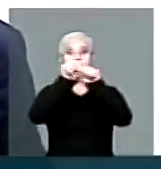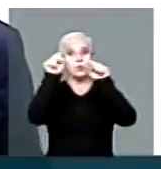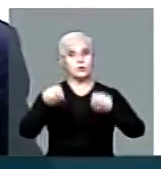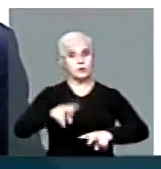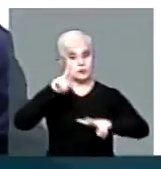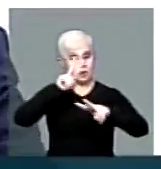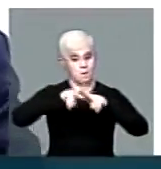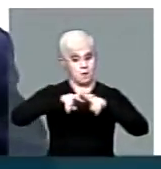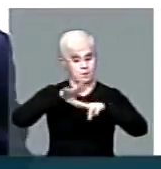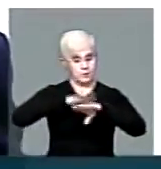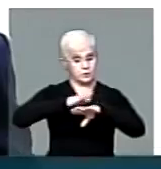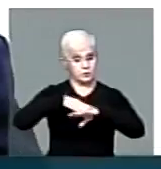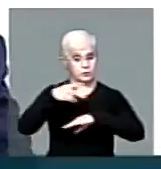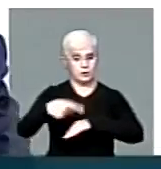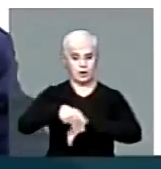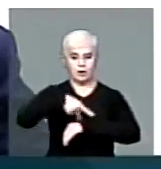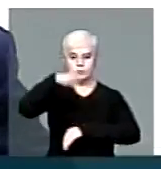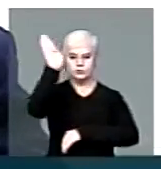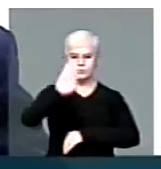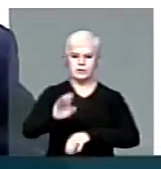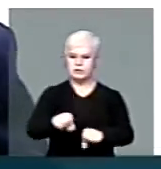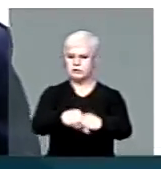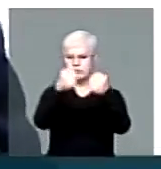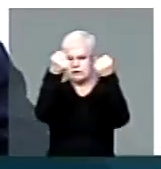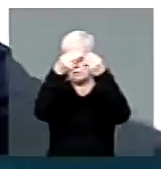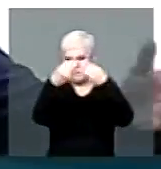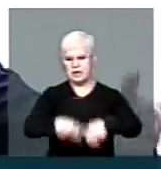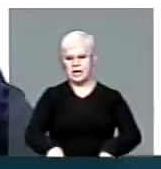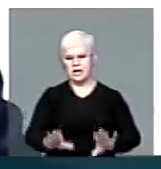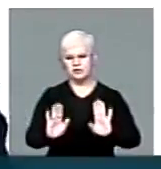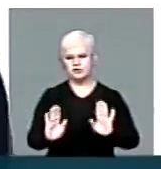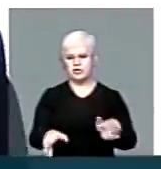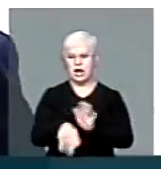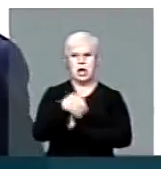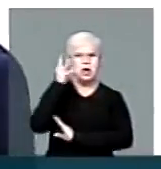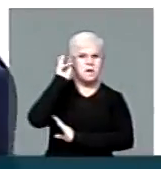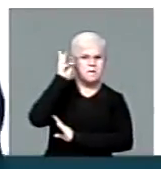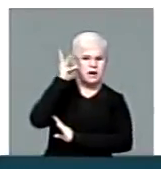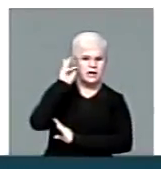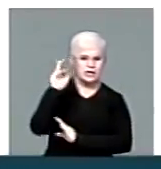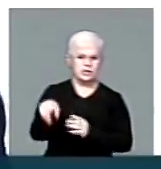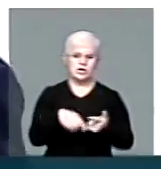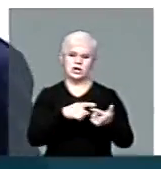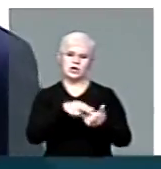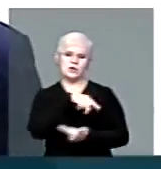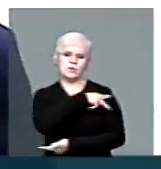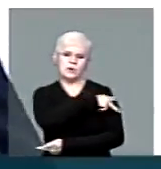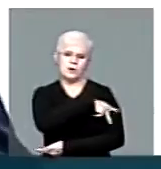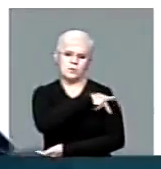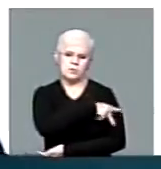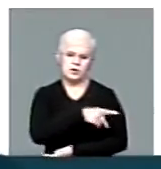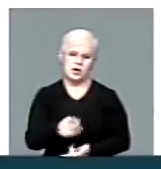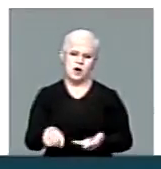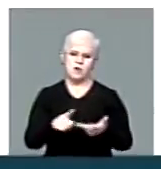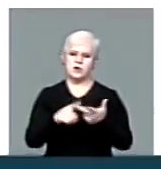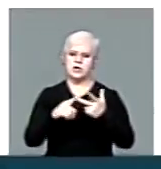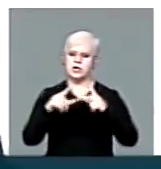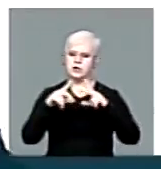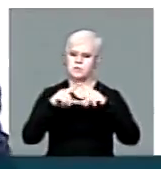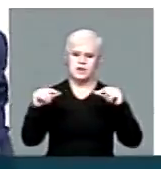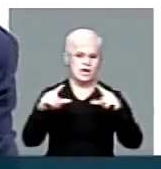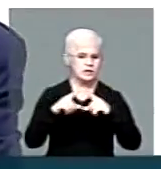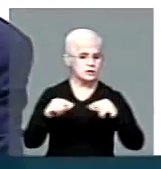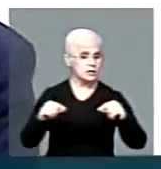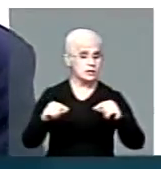prisional brasileiro está quebrado, todo mundo sabe disso. Não é no Maranhão, não é no Piauí, não é em Brasília, é